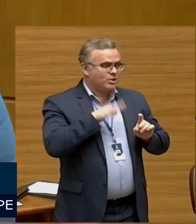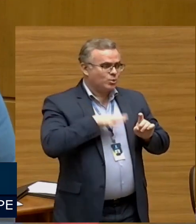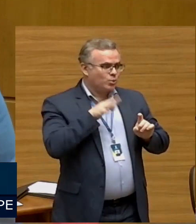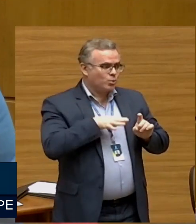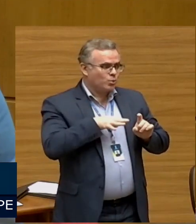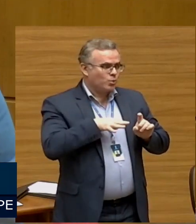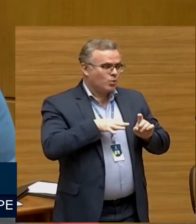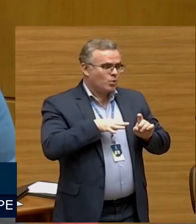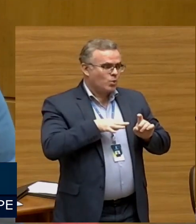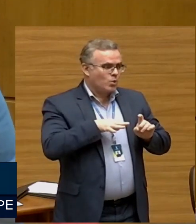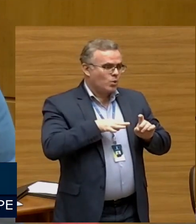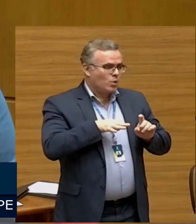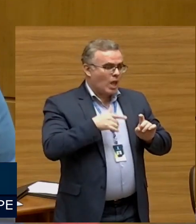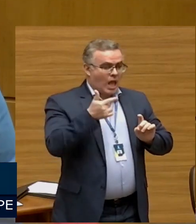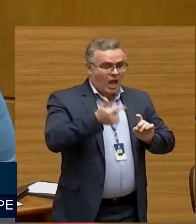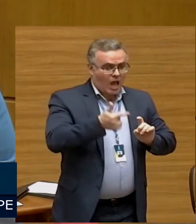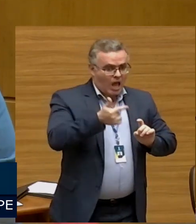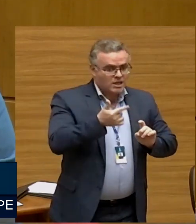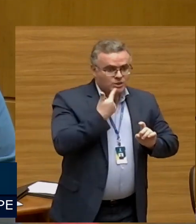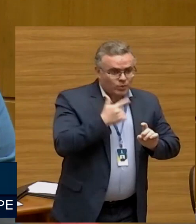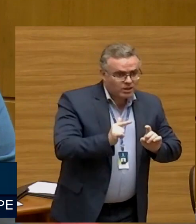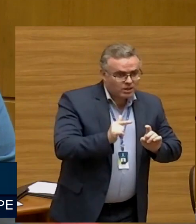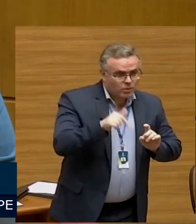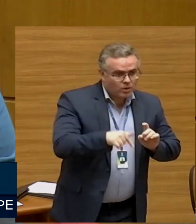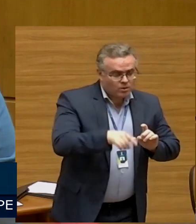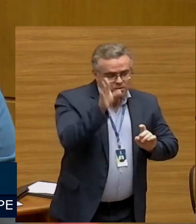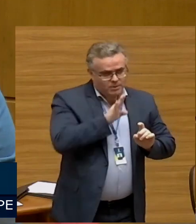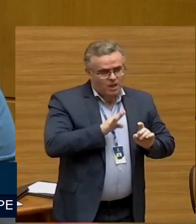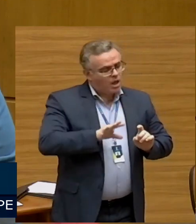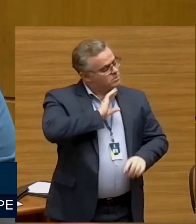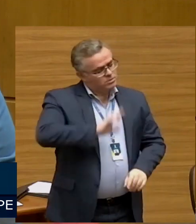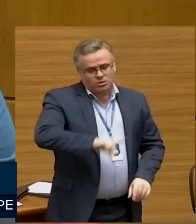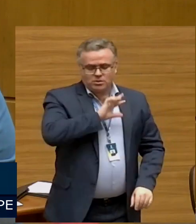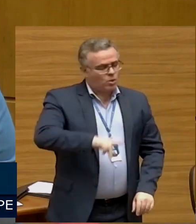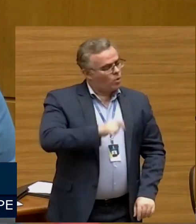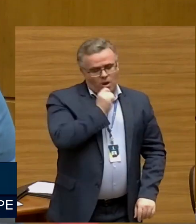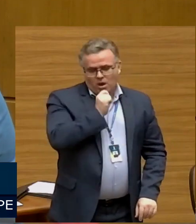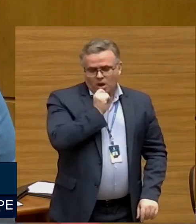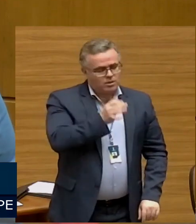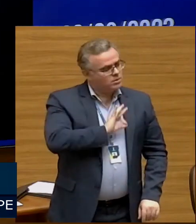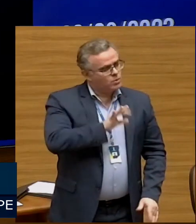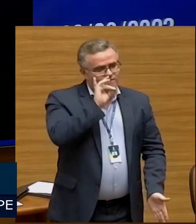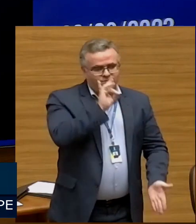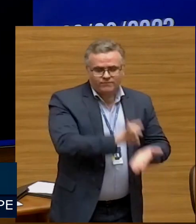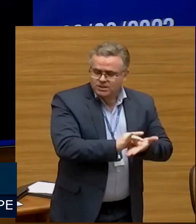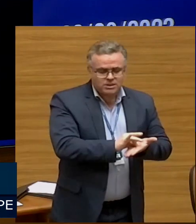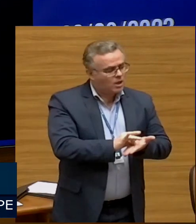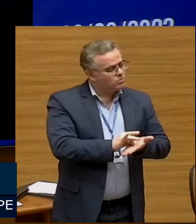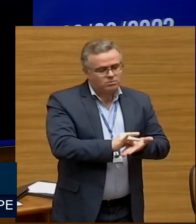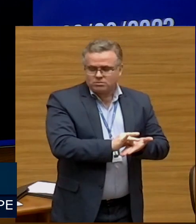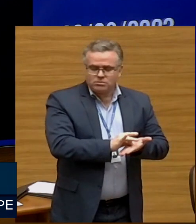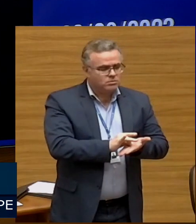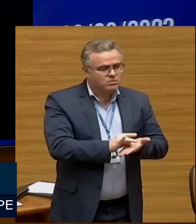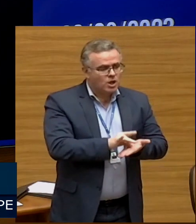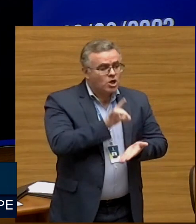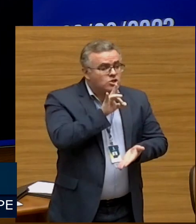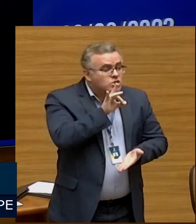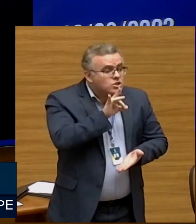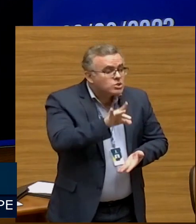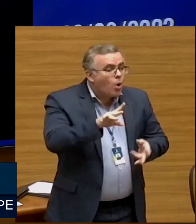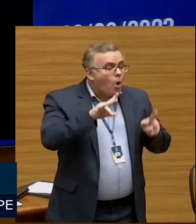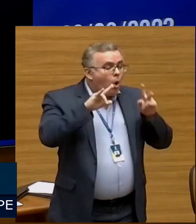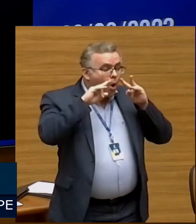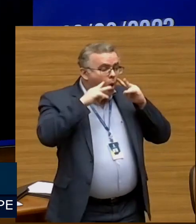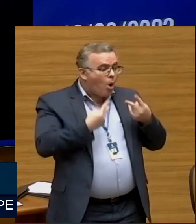Brasil. Não é. A língua de sinais, a Libras, ainda não é a segunda língua oficial do Brasil. Ela foi apenas reconhecida como